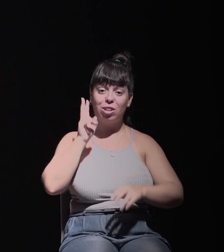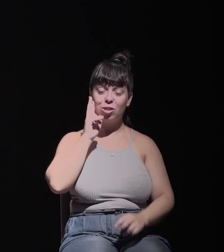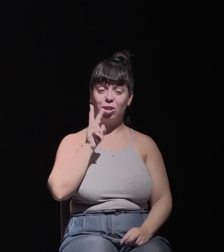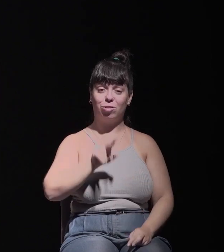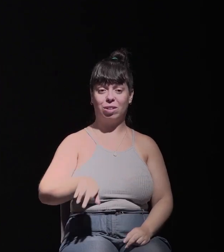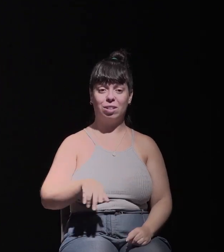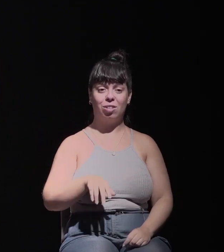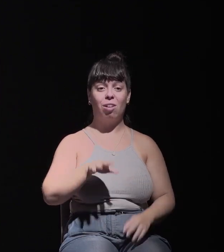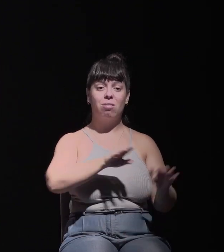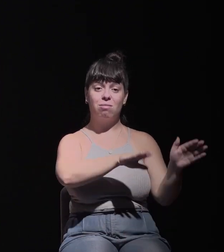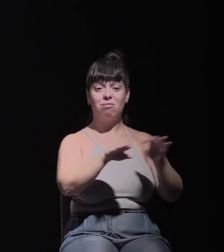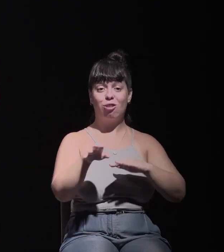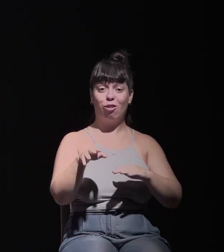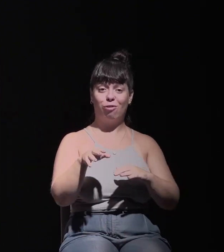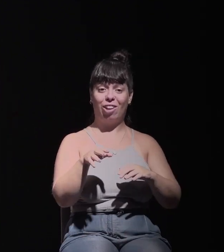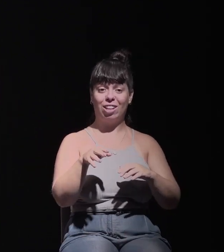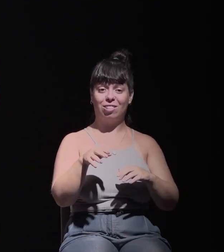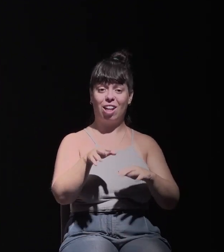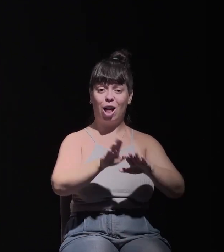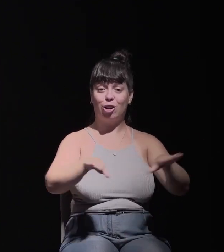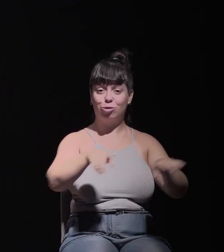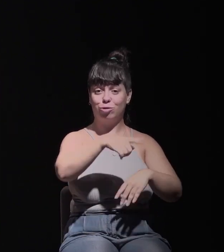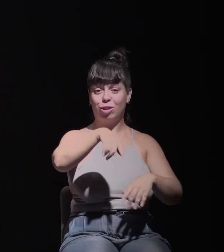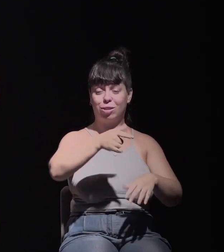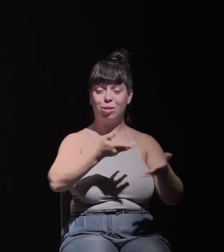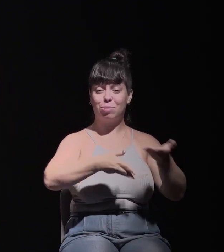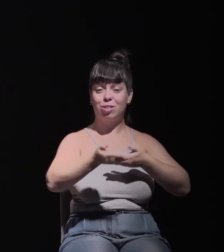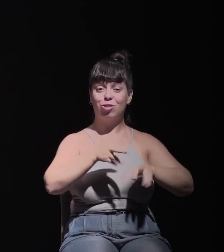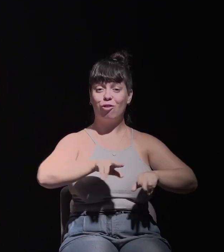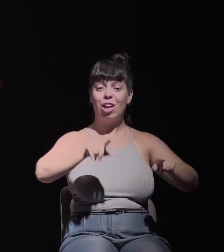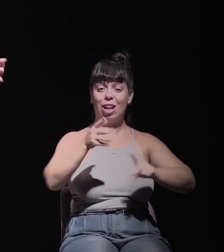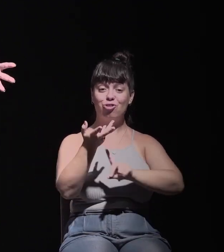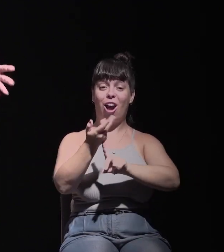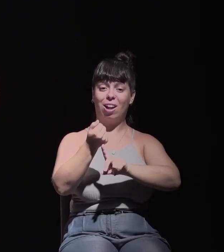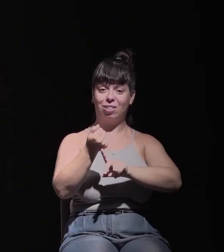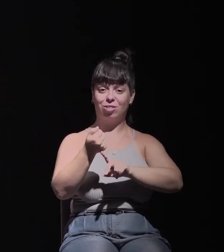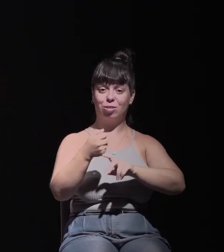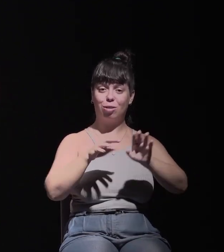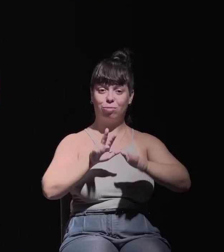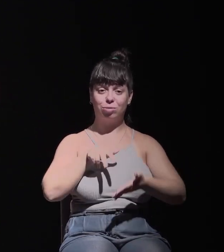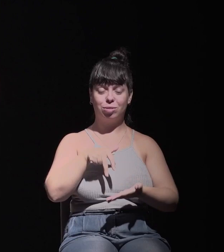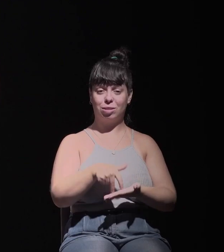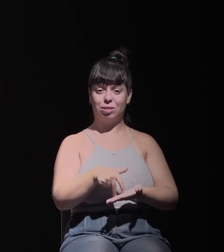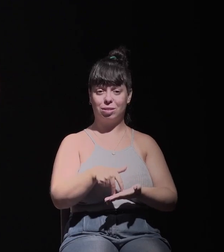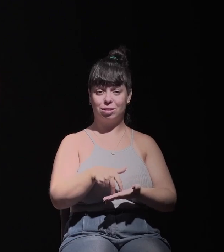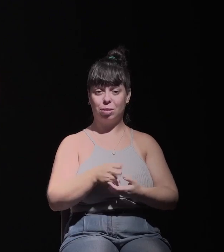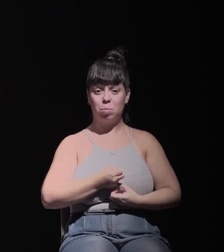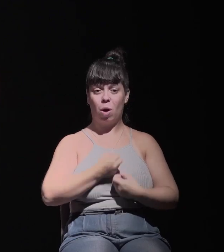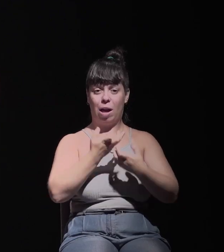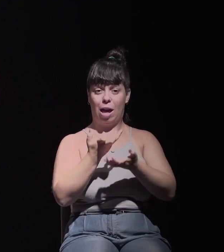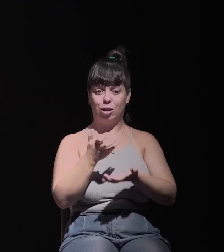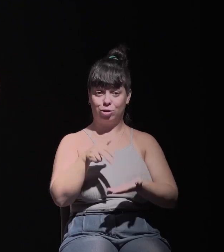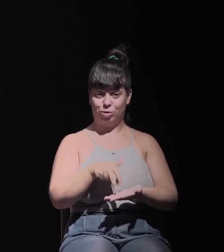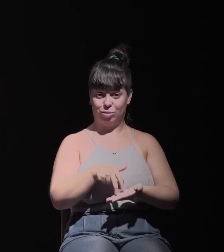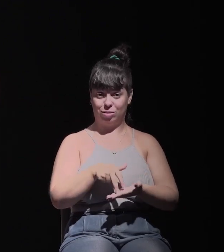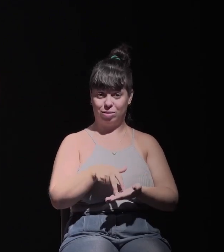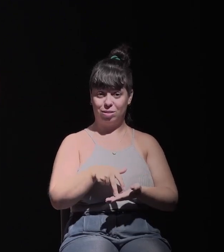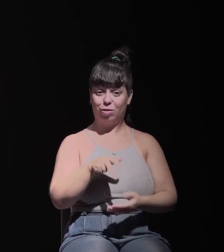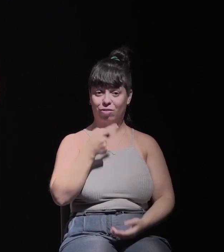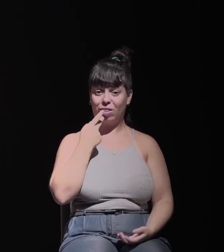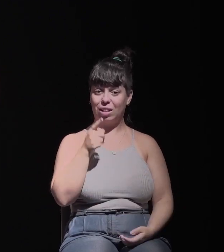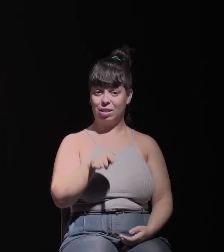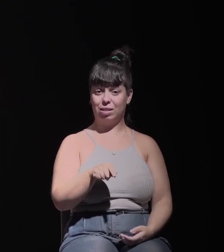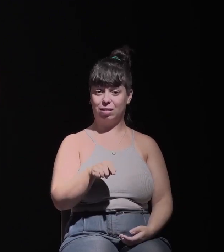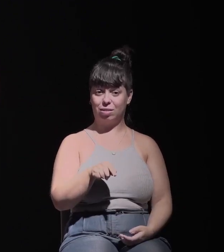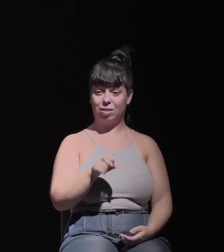vocês tenham uma relação diferente com a produção de arte, talvez eles tenham uma relação diferente com se colocar em processos poéticos, e é disso que se fala. Quando eu